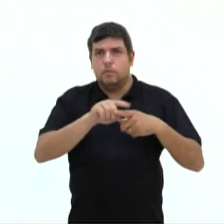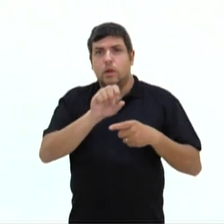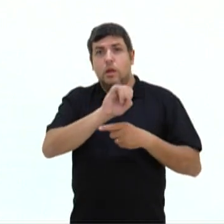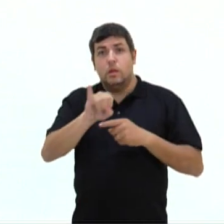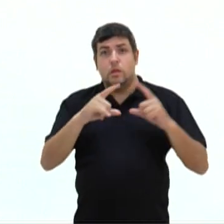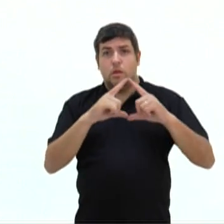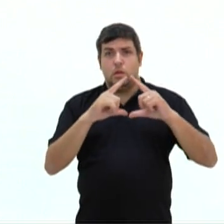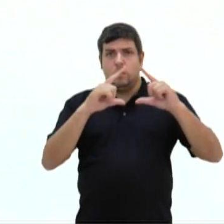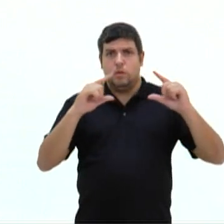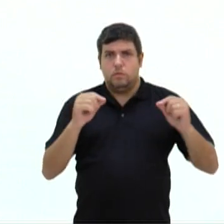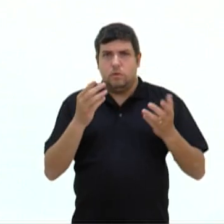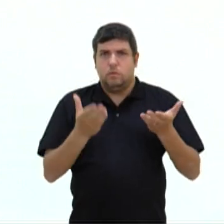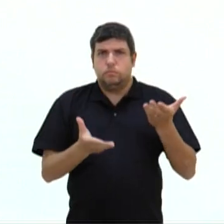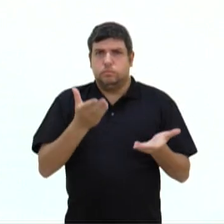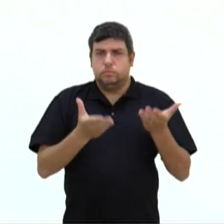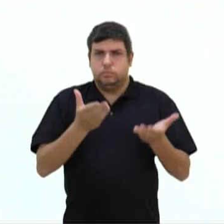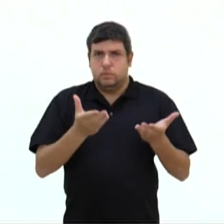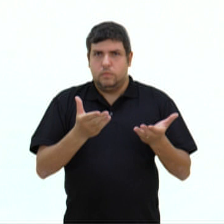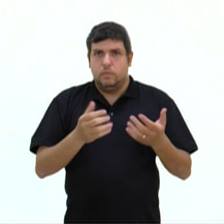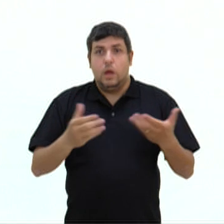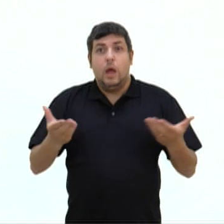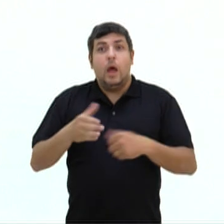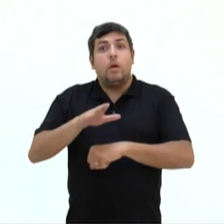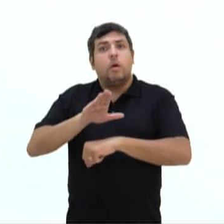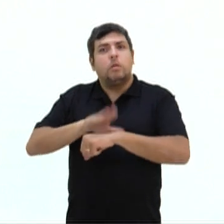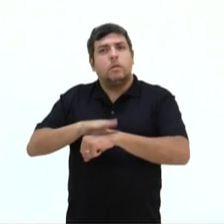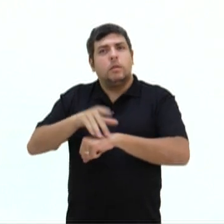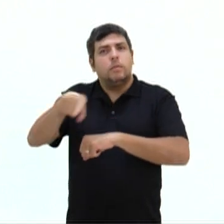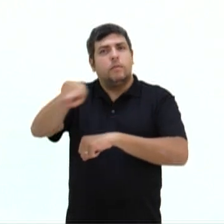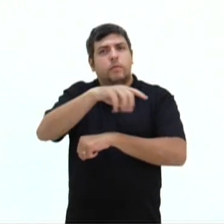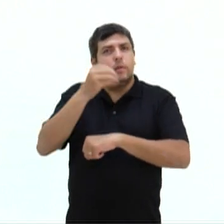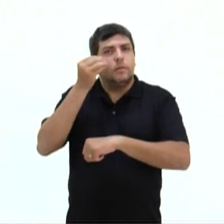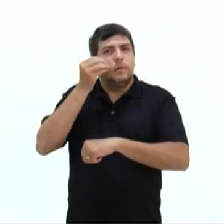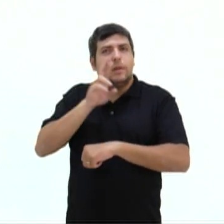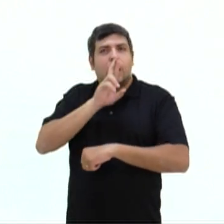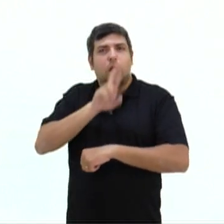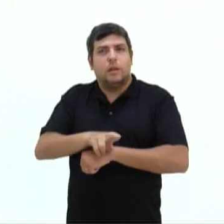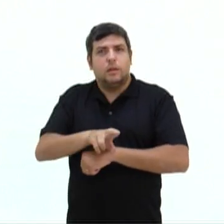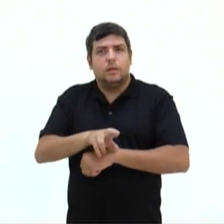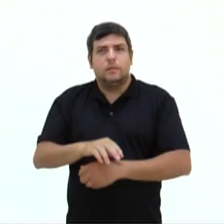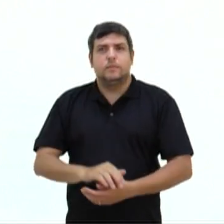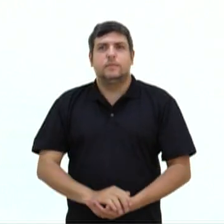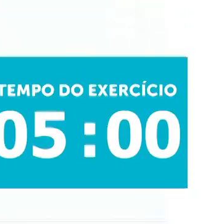está balanceada. Agora eu vou dar um tempinho para vocês tentarem resolver esse exercício.